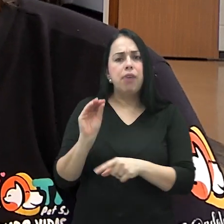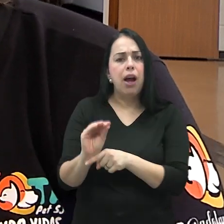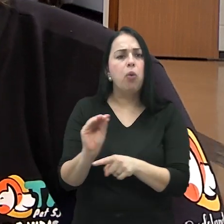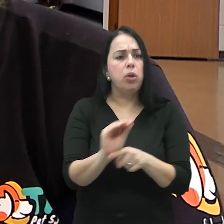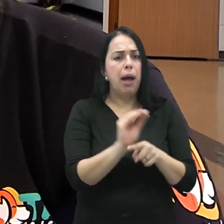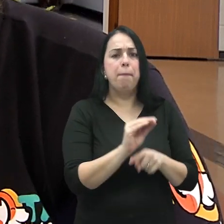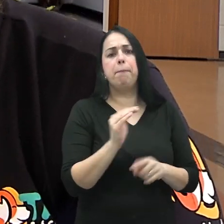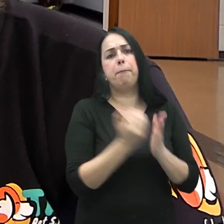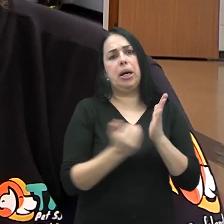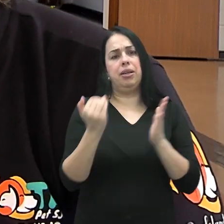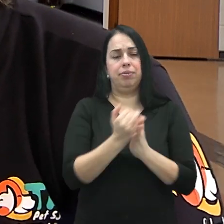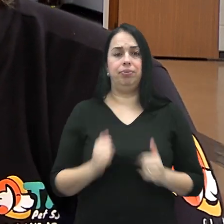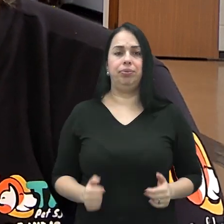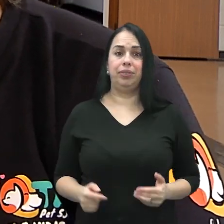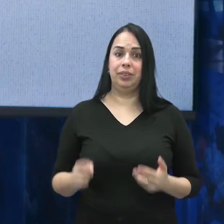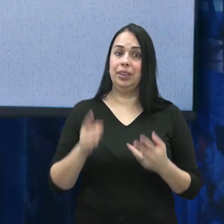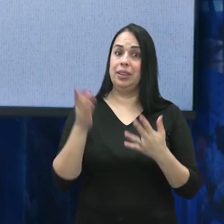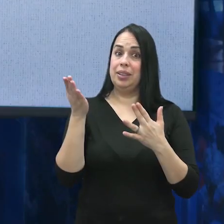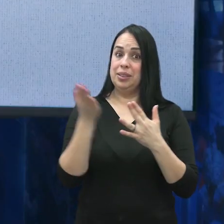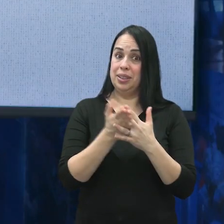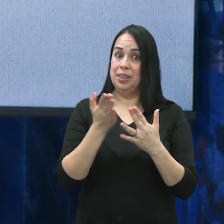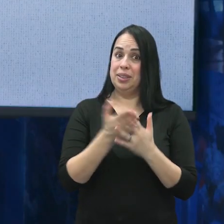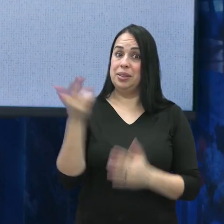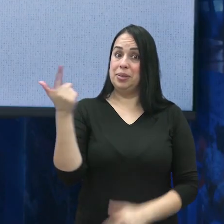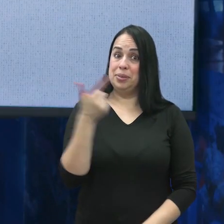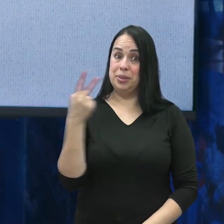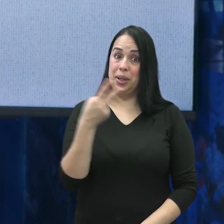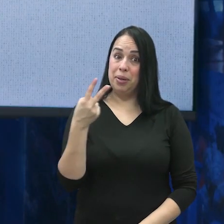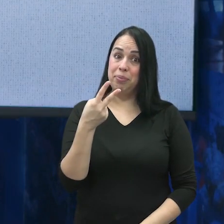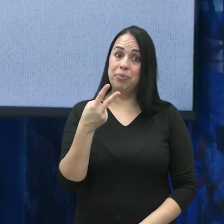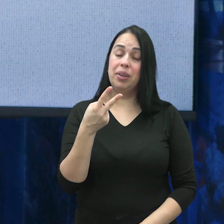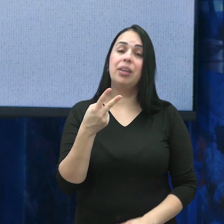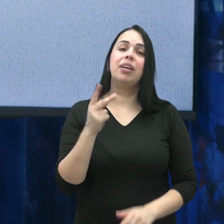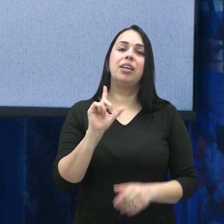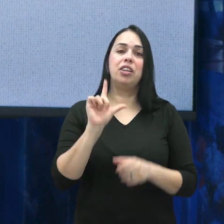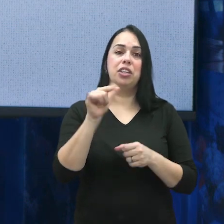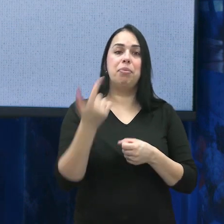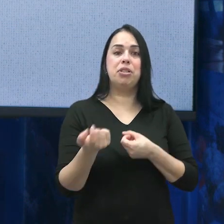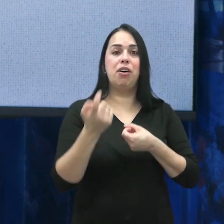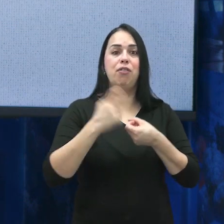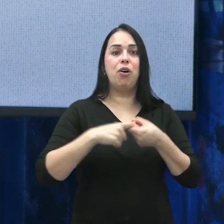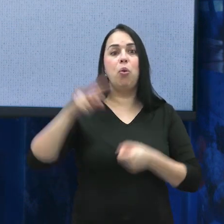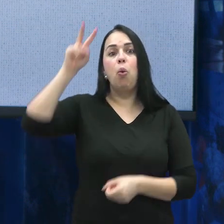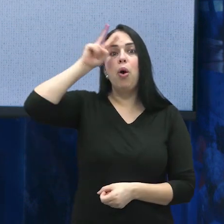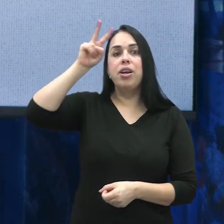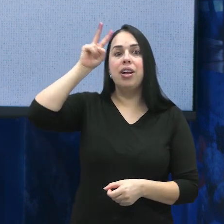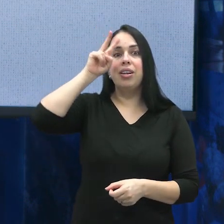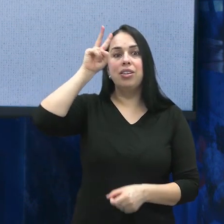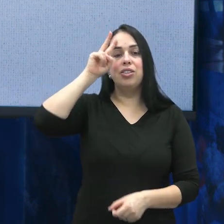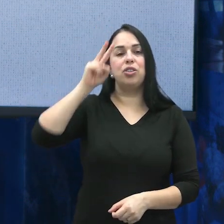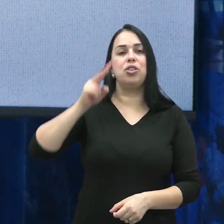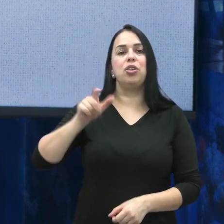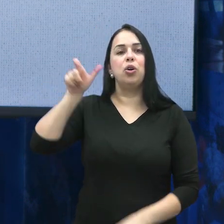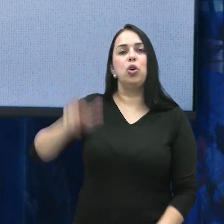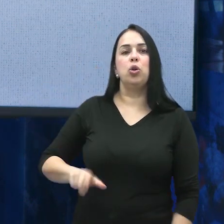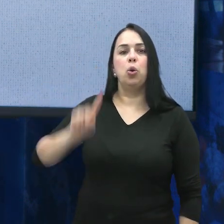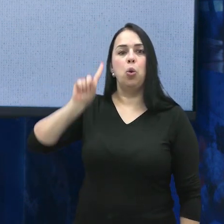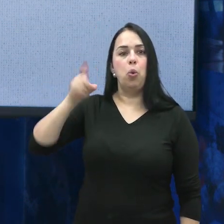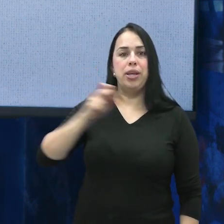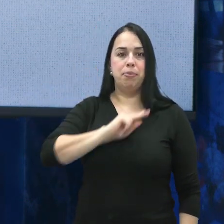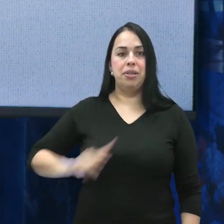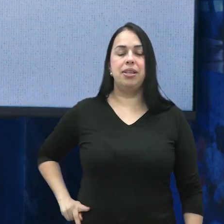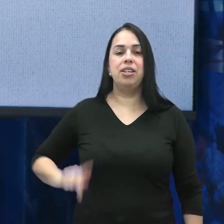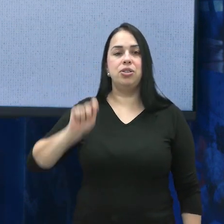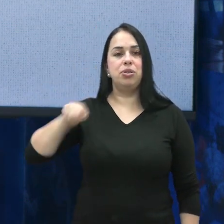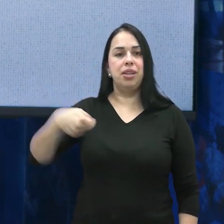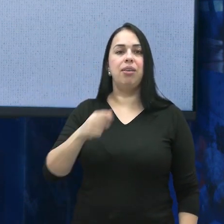animais e estar ajudando mais os animais, Segunda e última pausa por aqui, já que eu volto com a história de Floriano